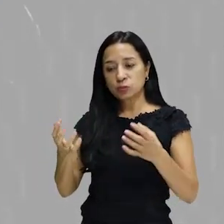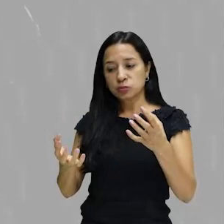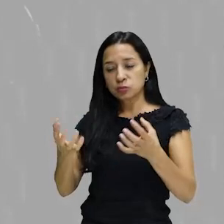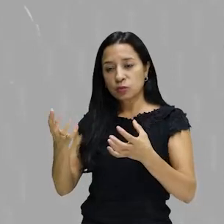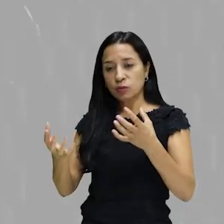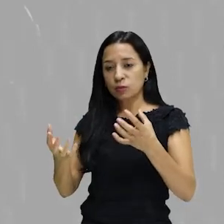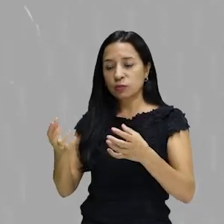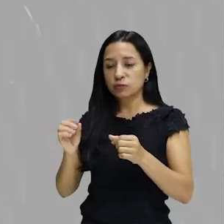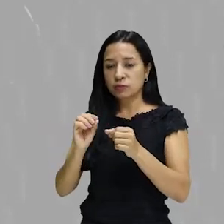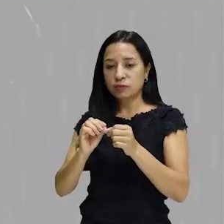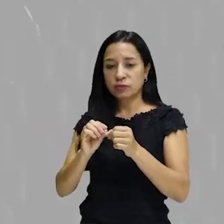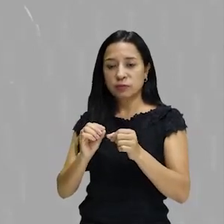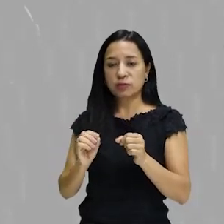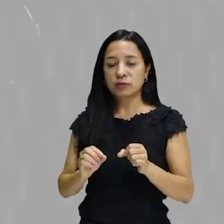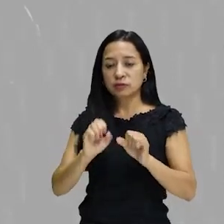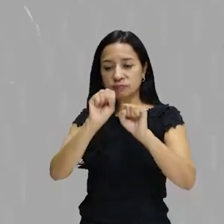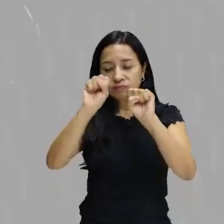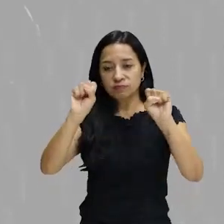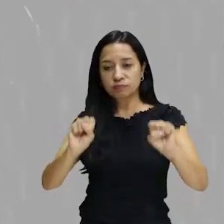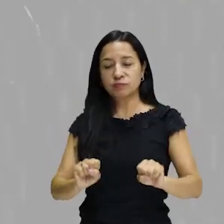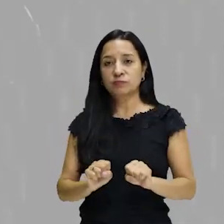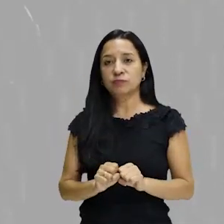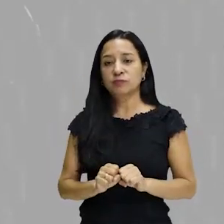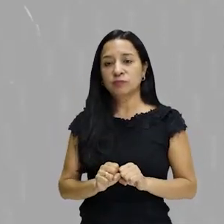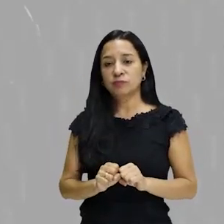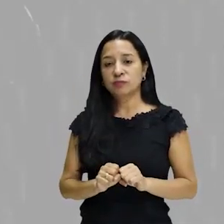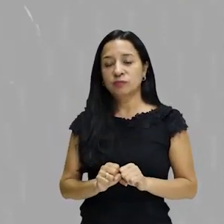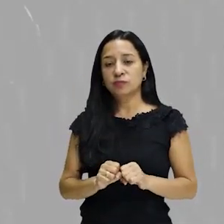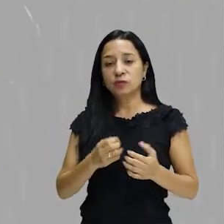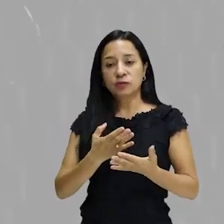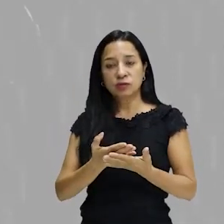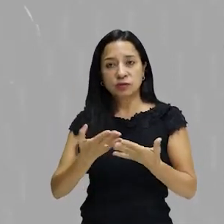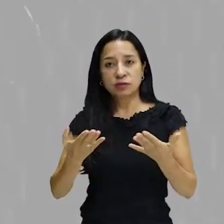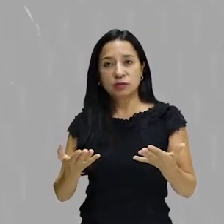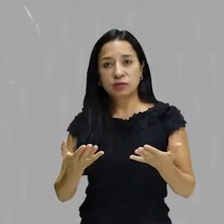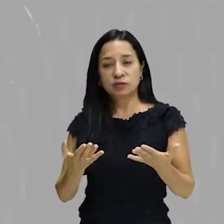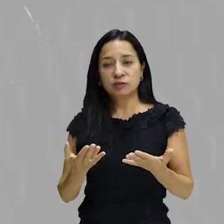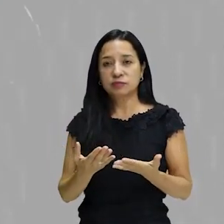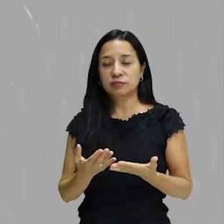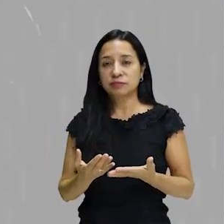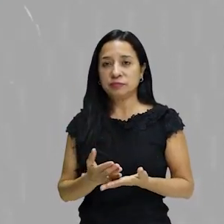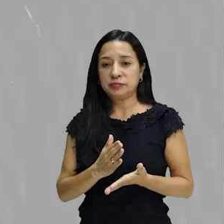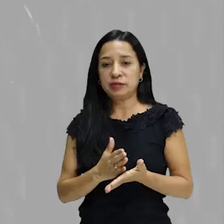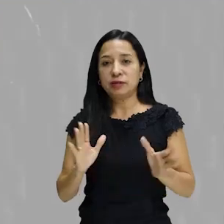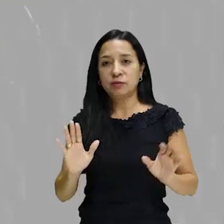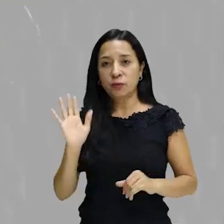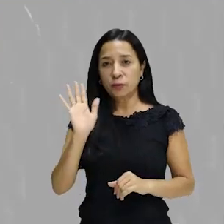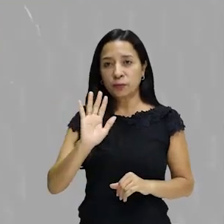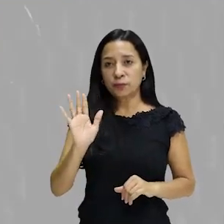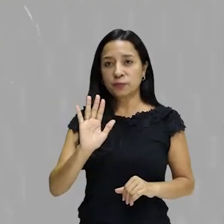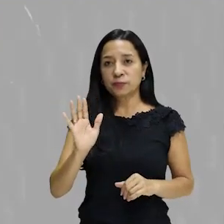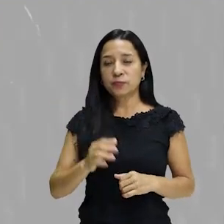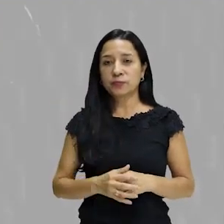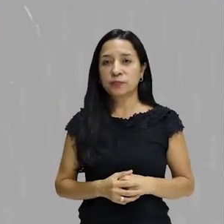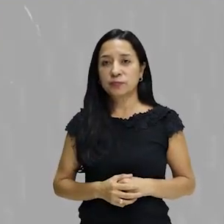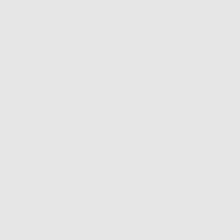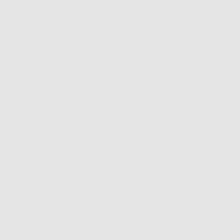certo? Então, com essa gravitação universal, nós finalizamos a aula de hoje e até a próxima.